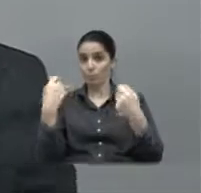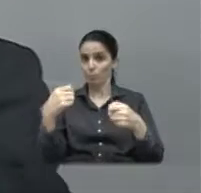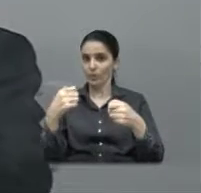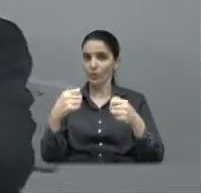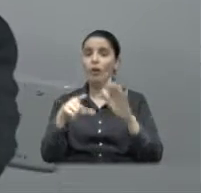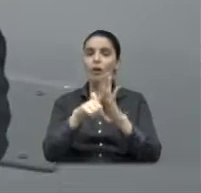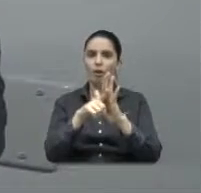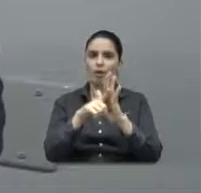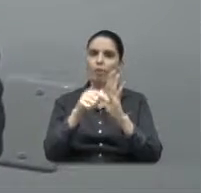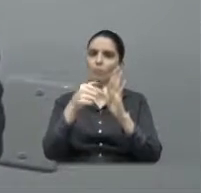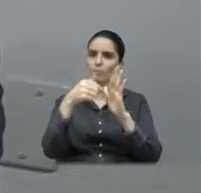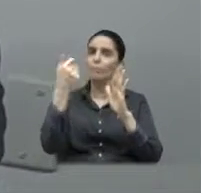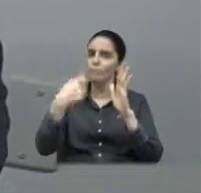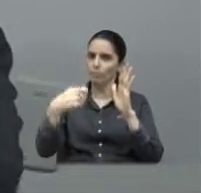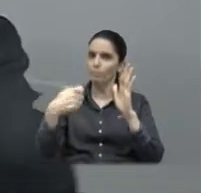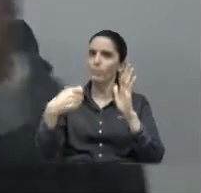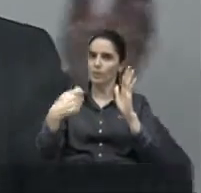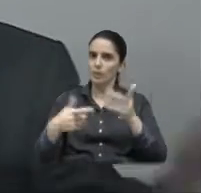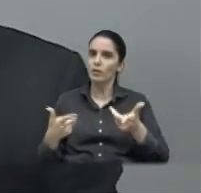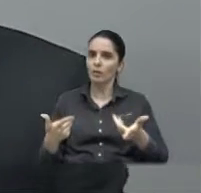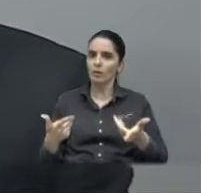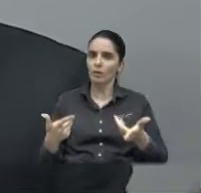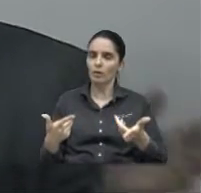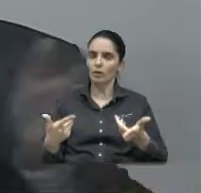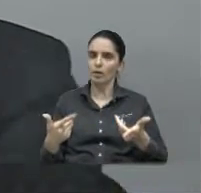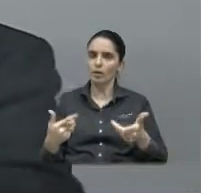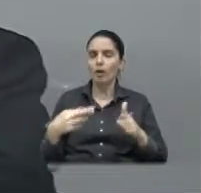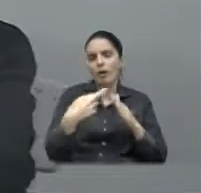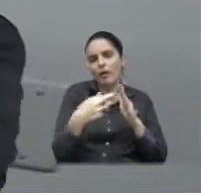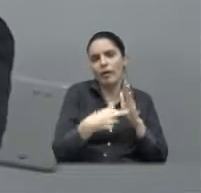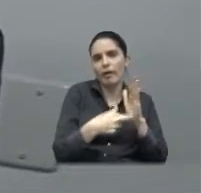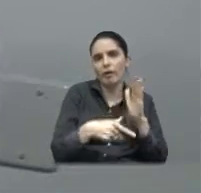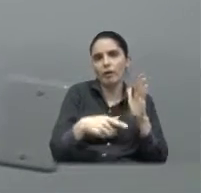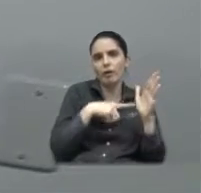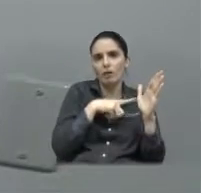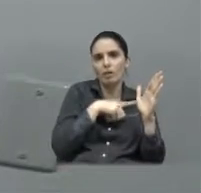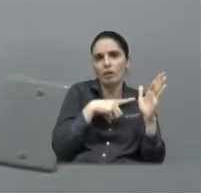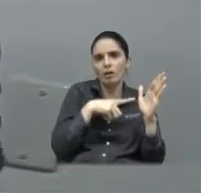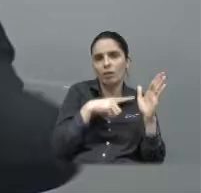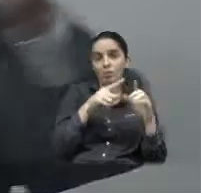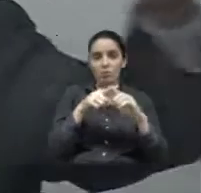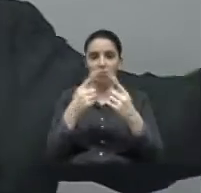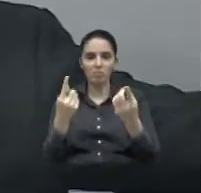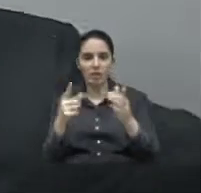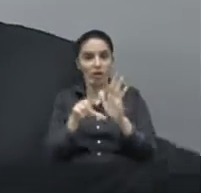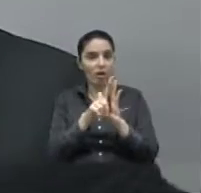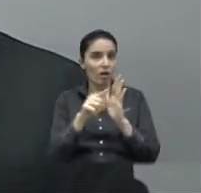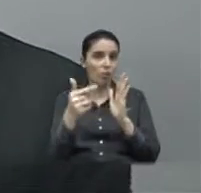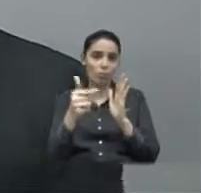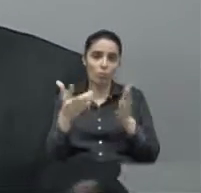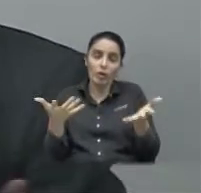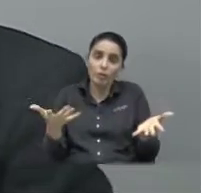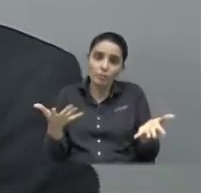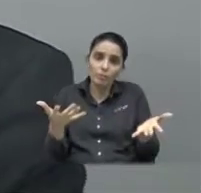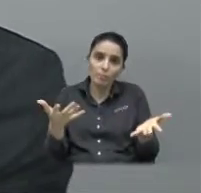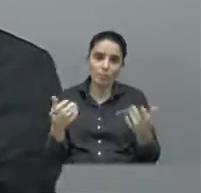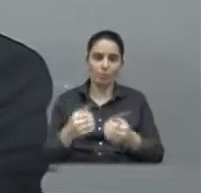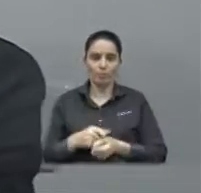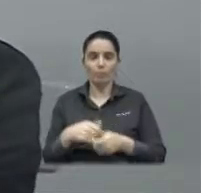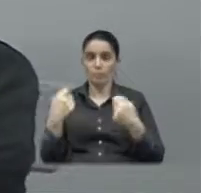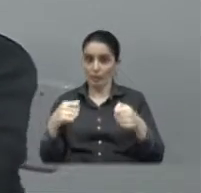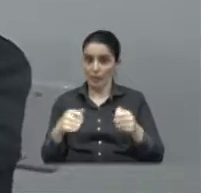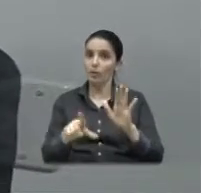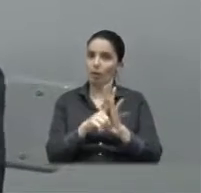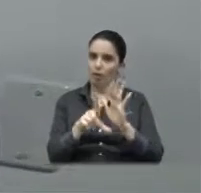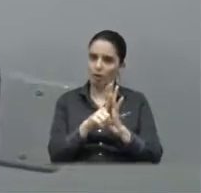se tiver uma só diretriz e não tem lei, a diretriz pode se perder. Mas quando vem uma lei por trás, a